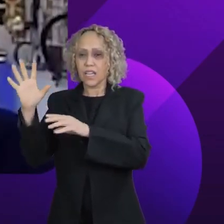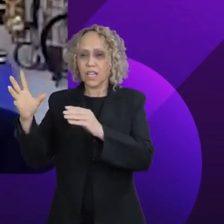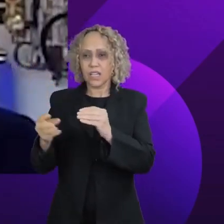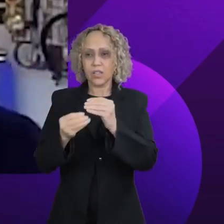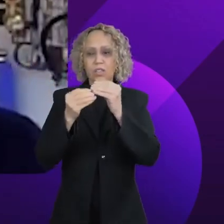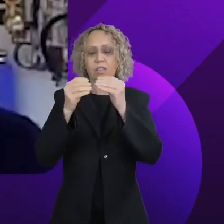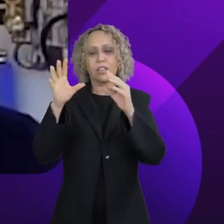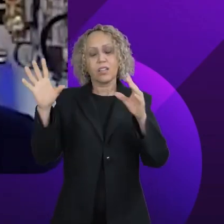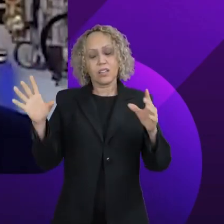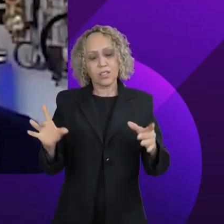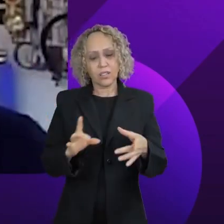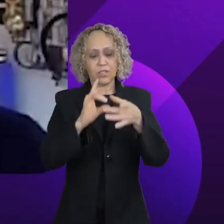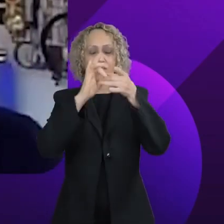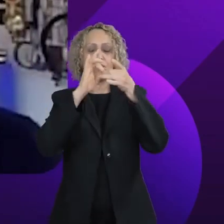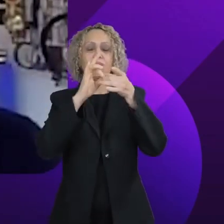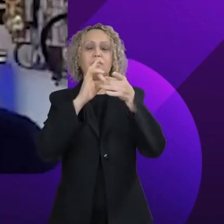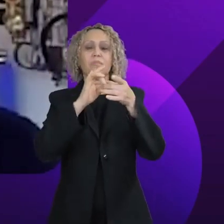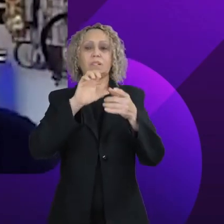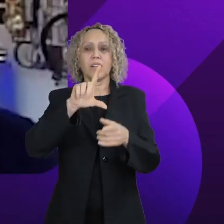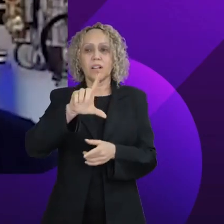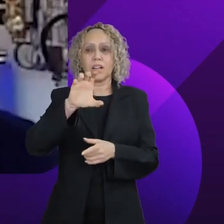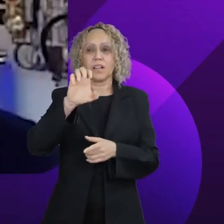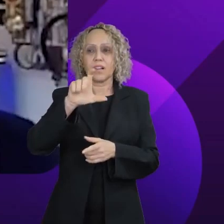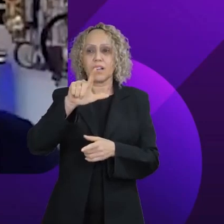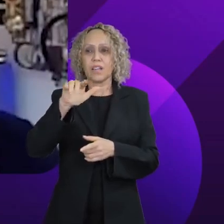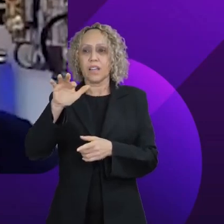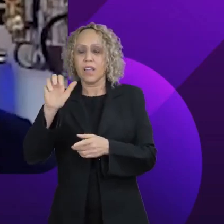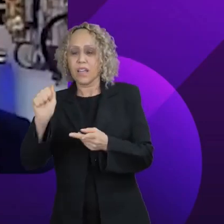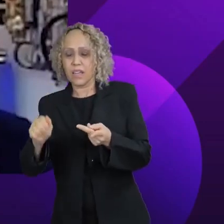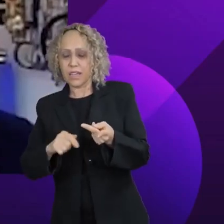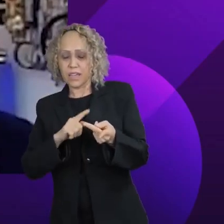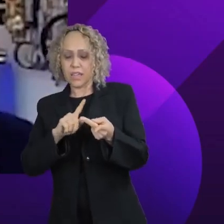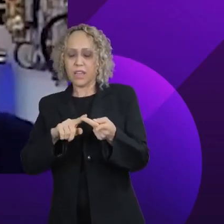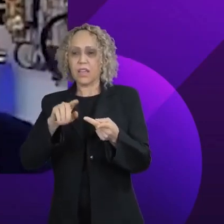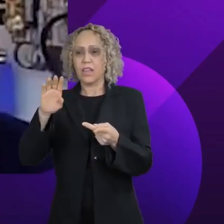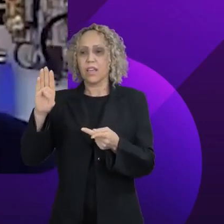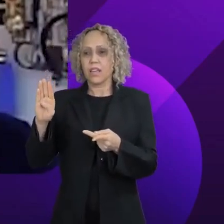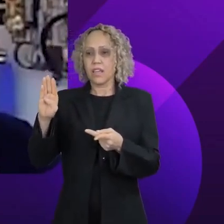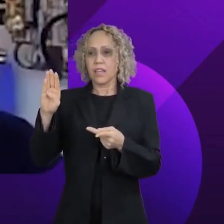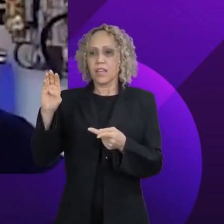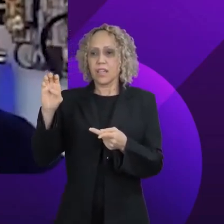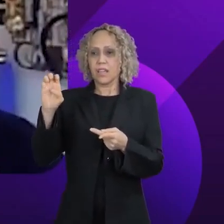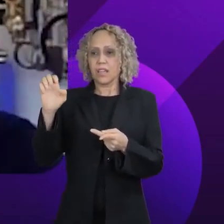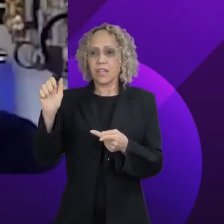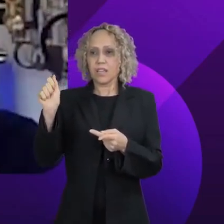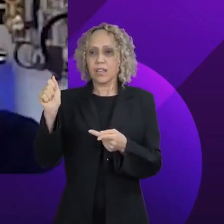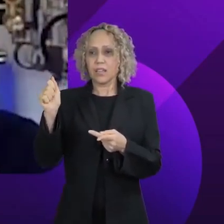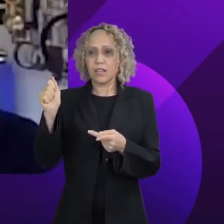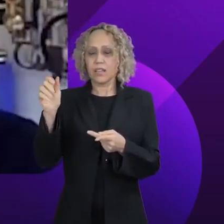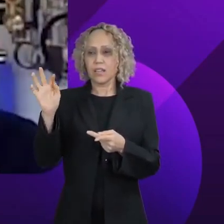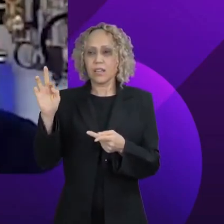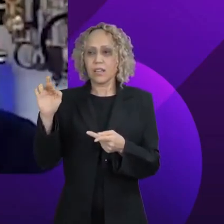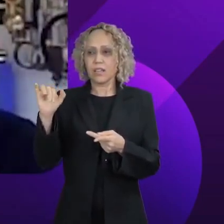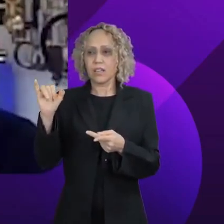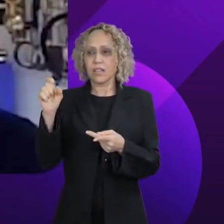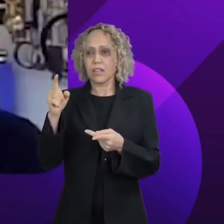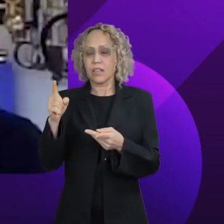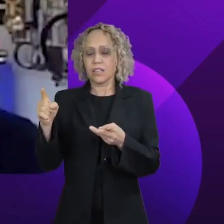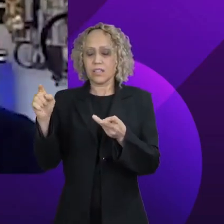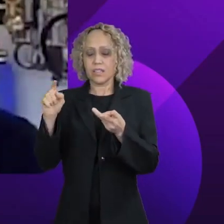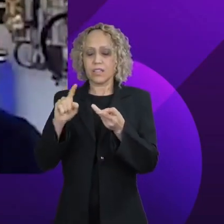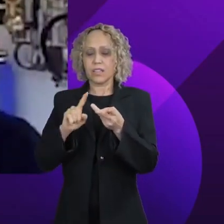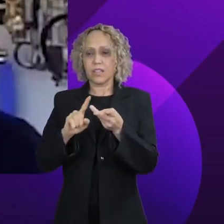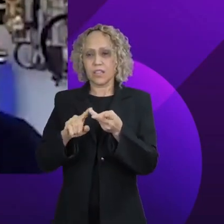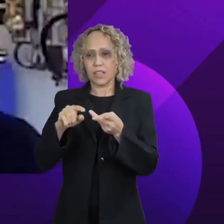Lélia Gonzalez, ao legado de Beatriz Nascimento, de Sueli Carneiro, de Cida